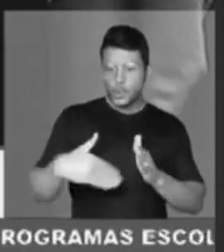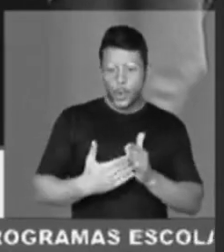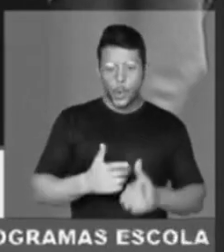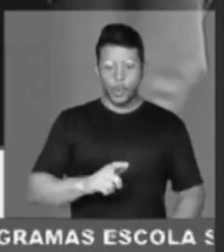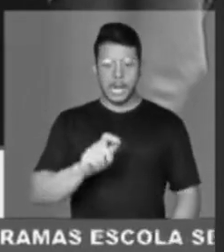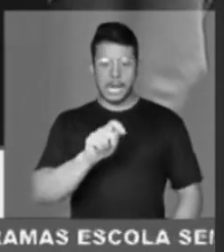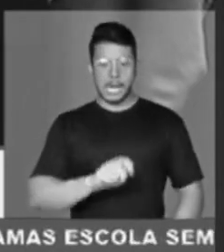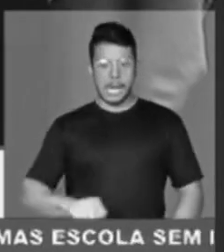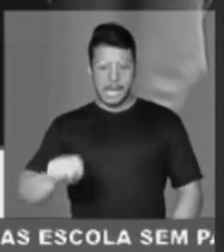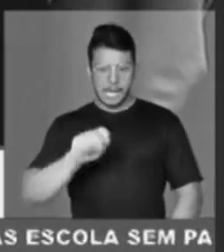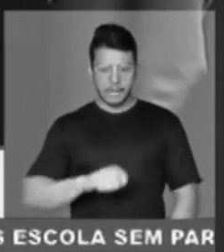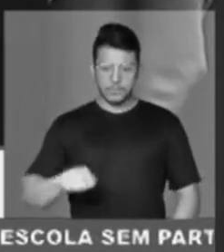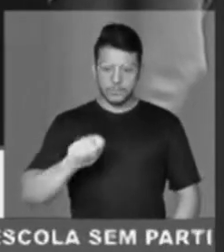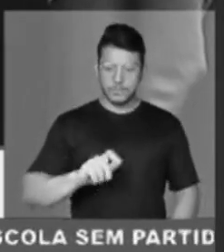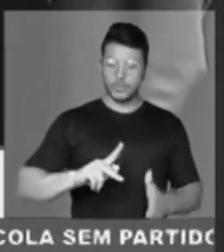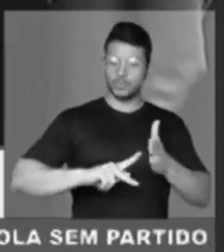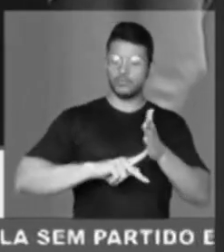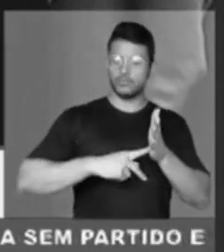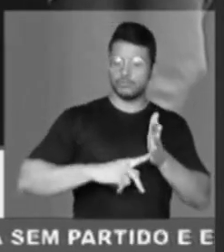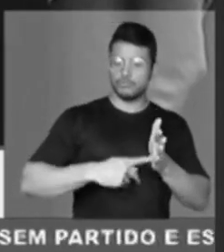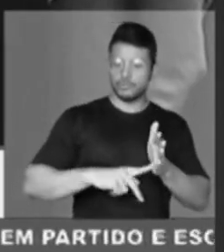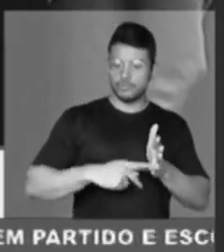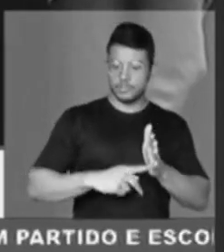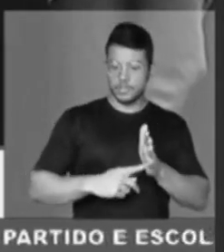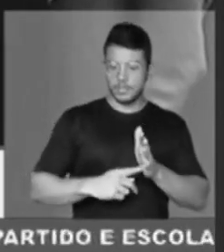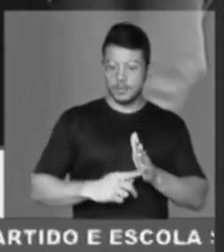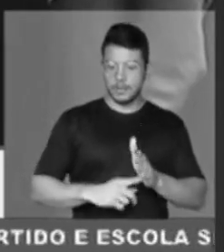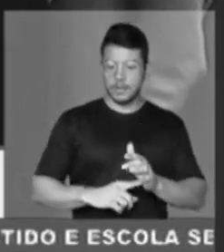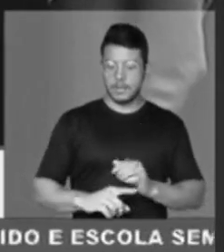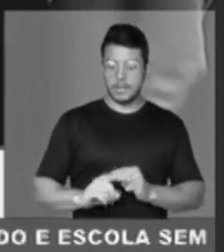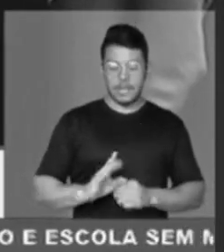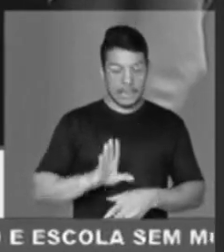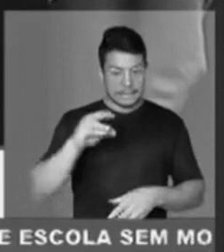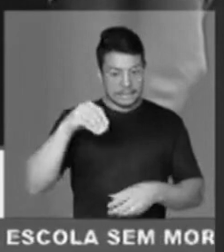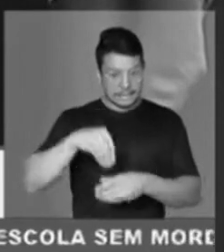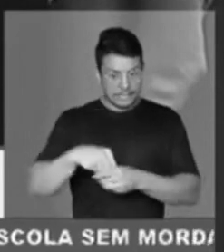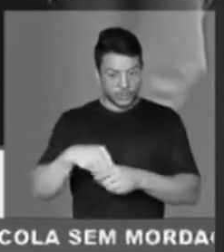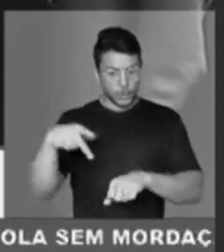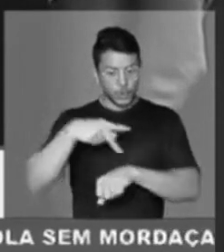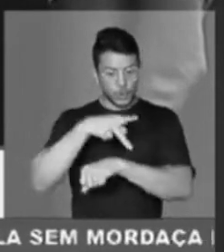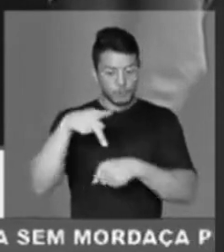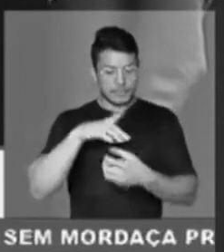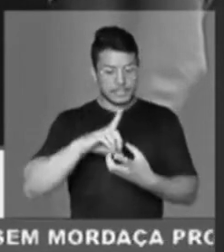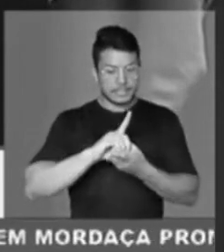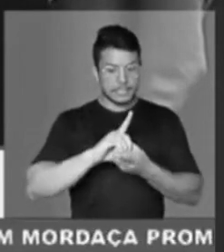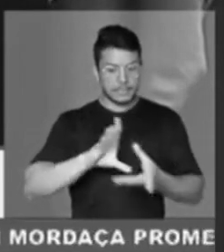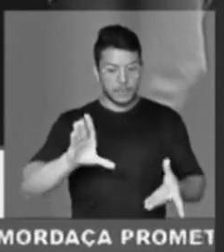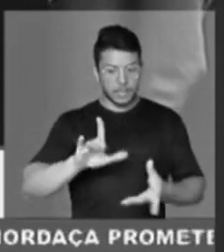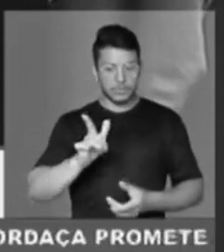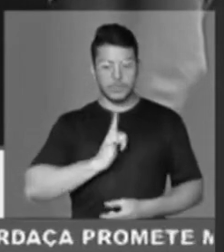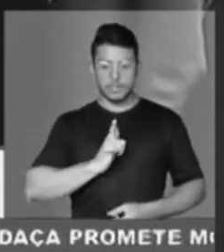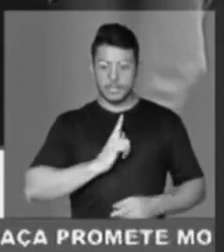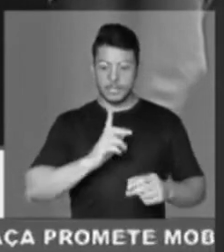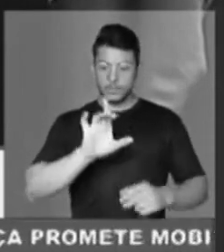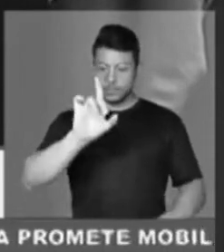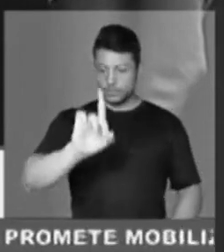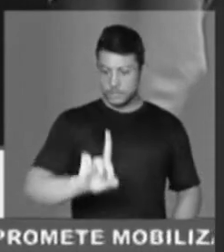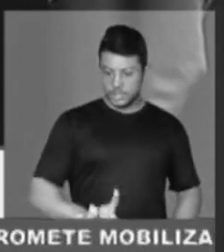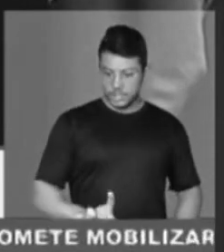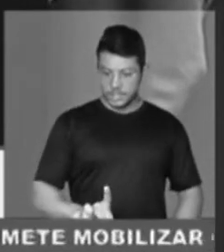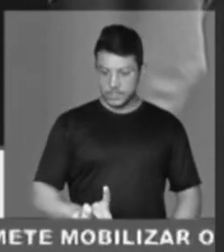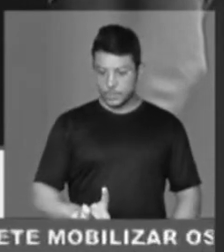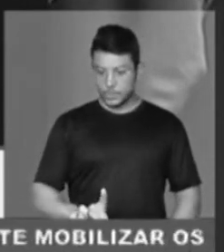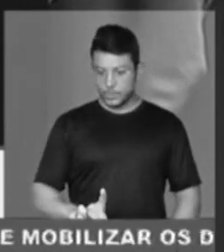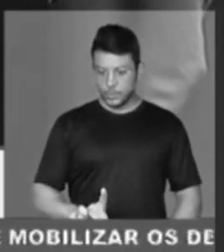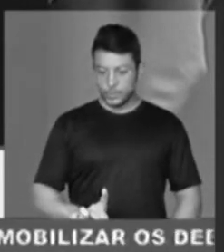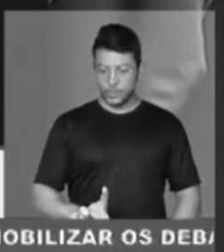associação, sindicato, dentro de uma democracia, tem o direito